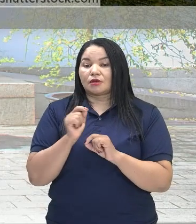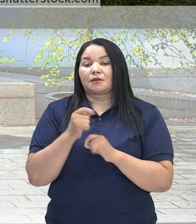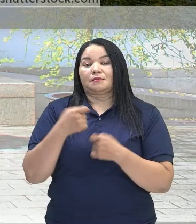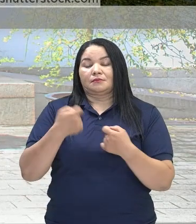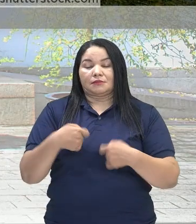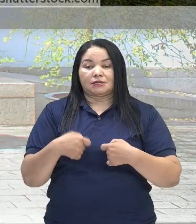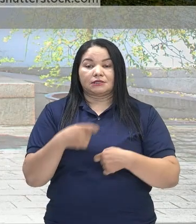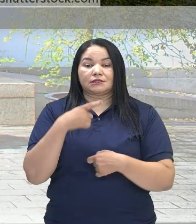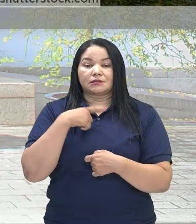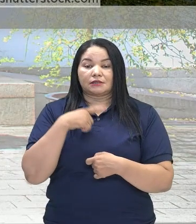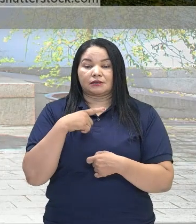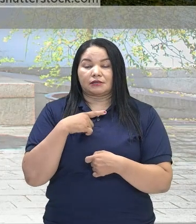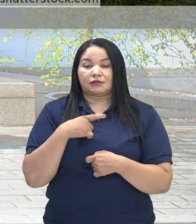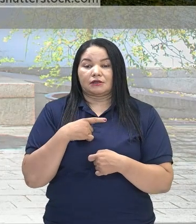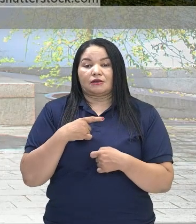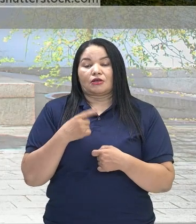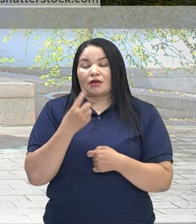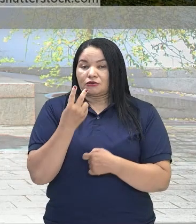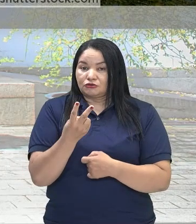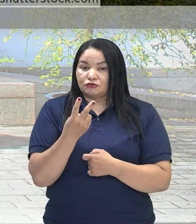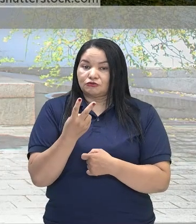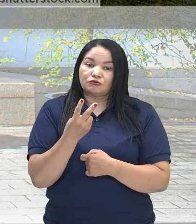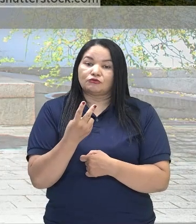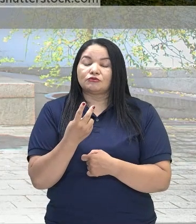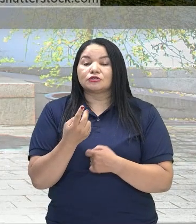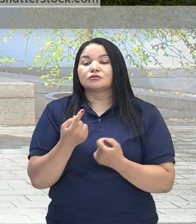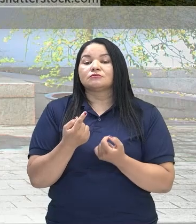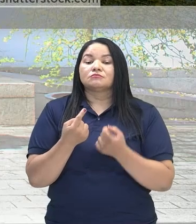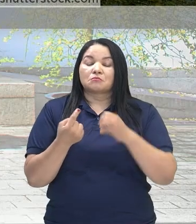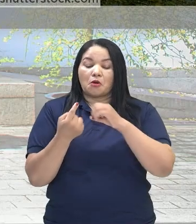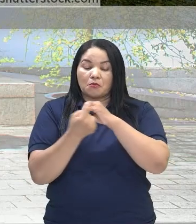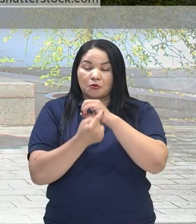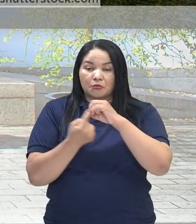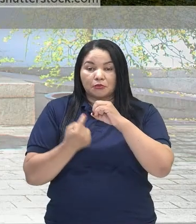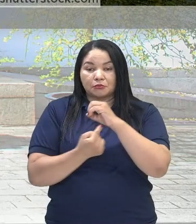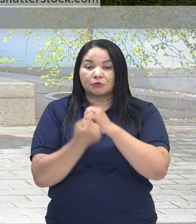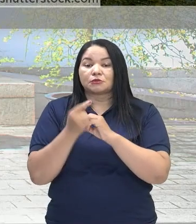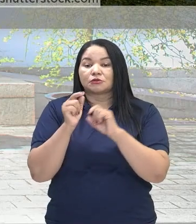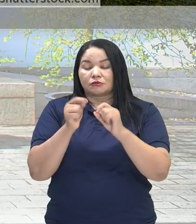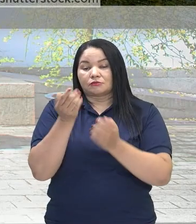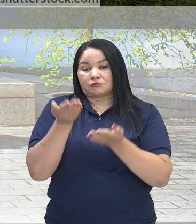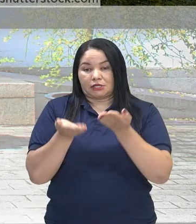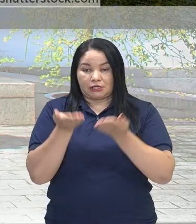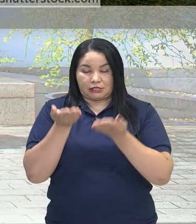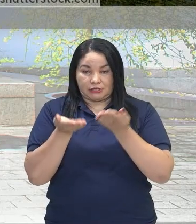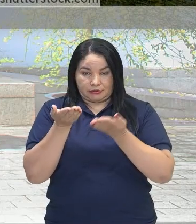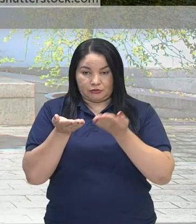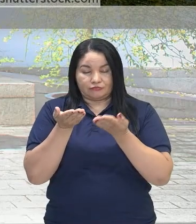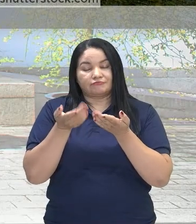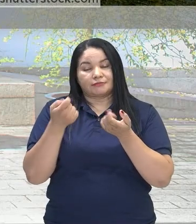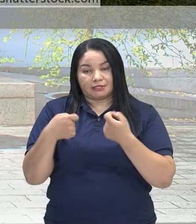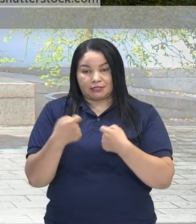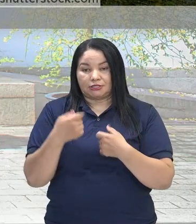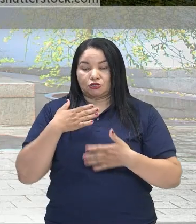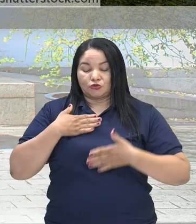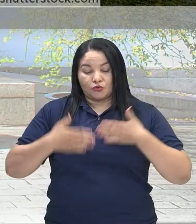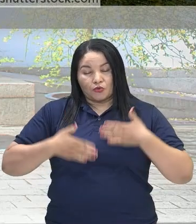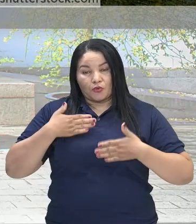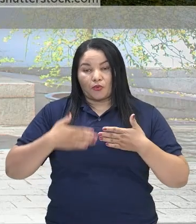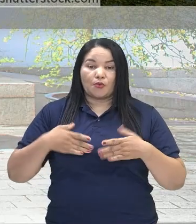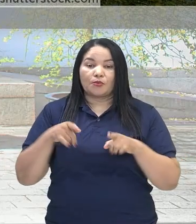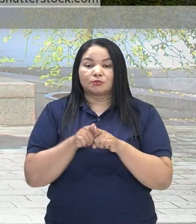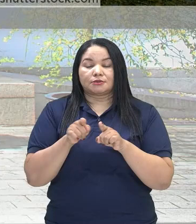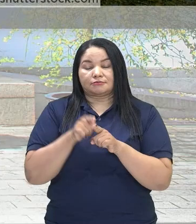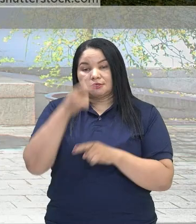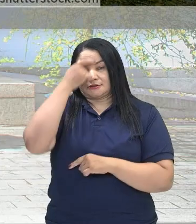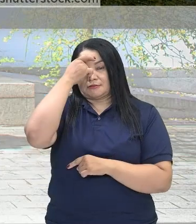ali ter essas duas faces para ter um equilíbrio, tá bom? Tanto da nossa mente quanto do nosso